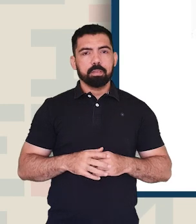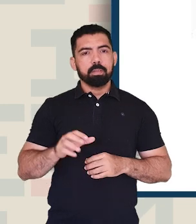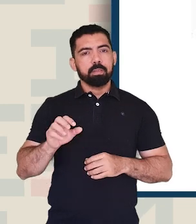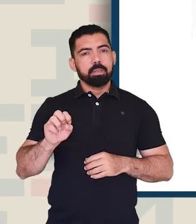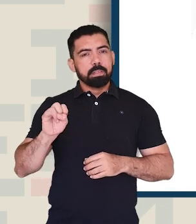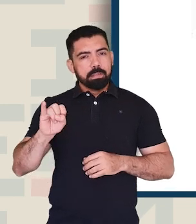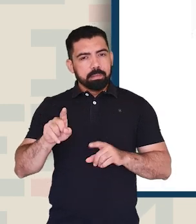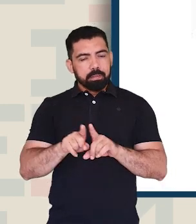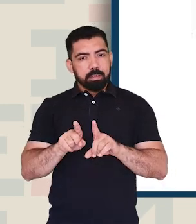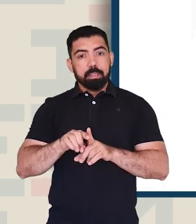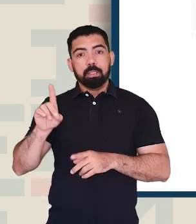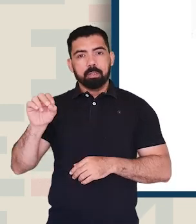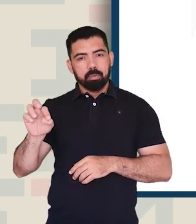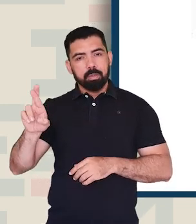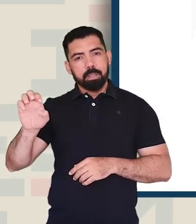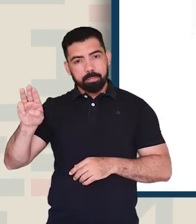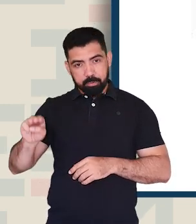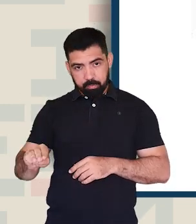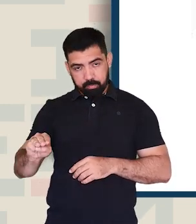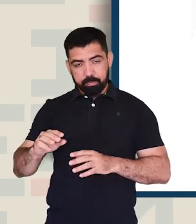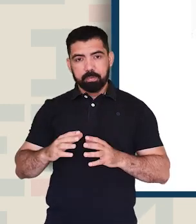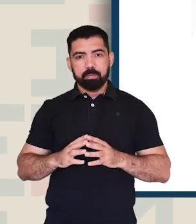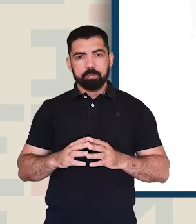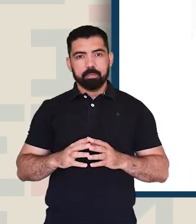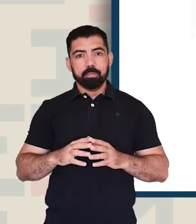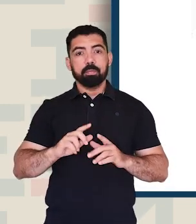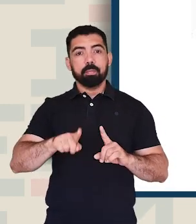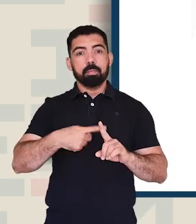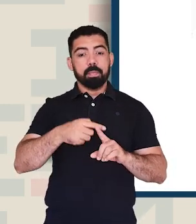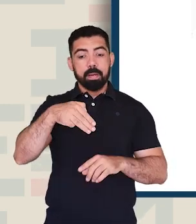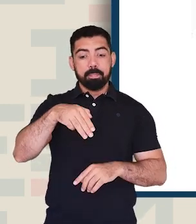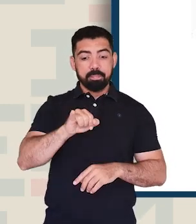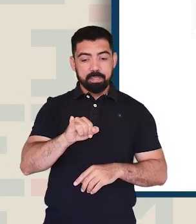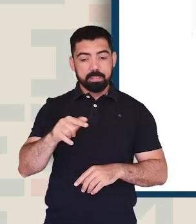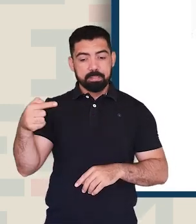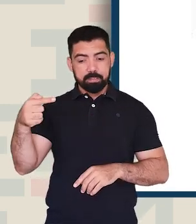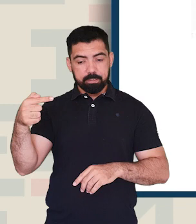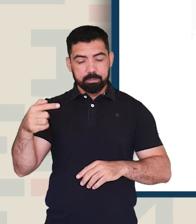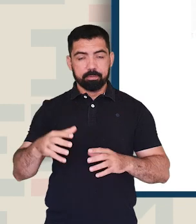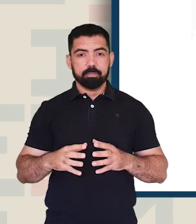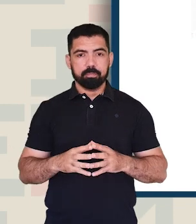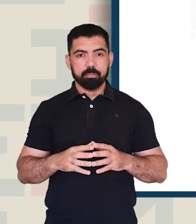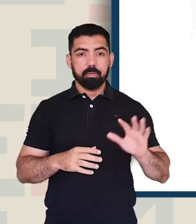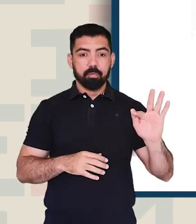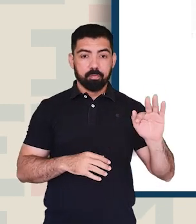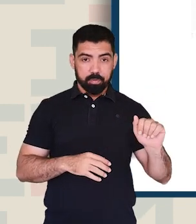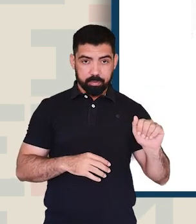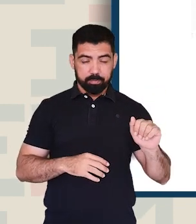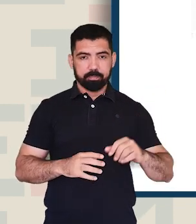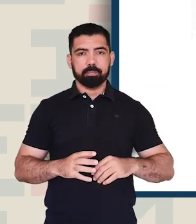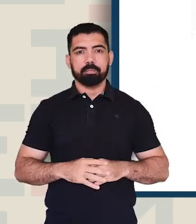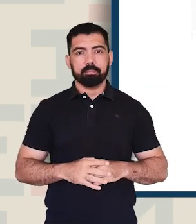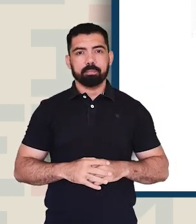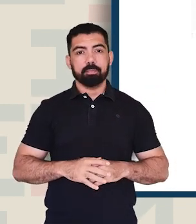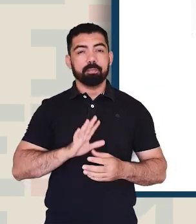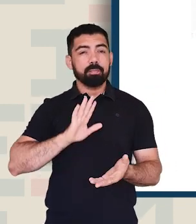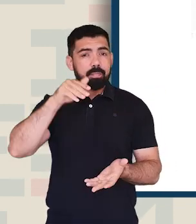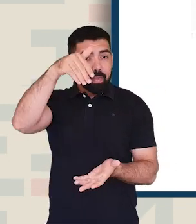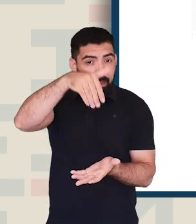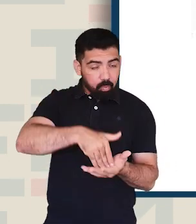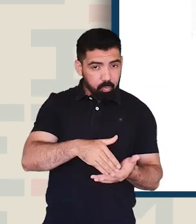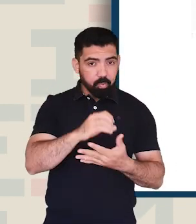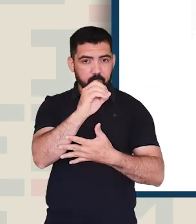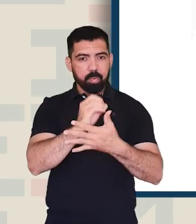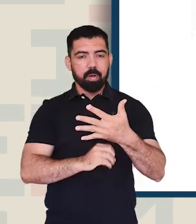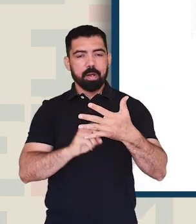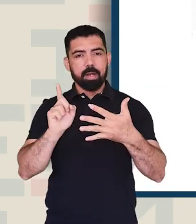Si meio diminuto, Dó, Ré menor, aí o Mi com 7ª, Fá, aí o último acorde